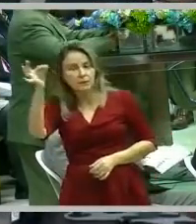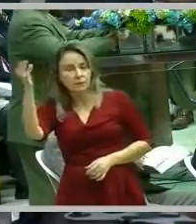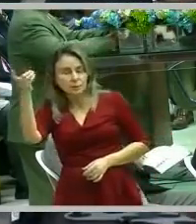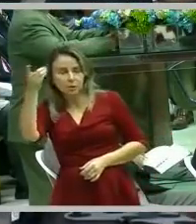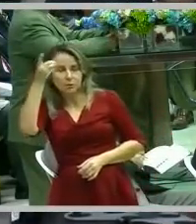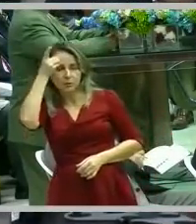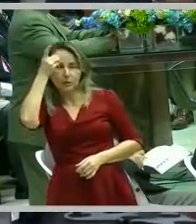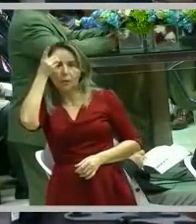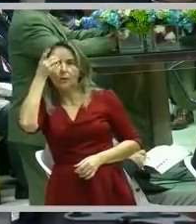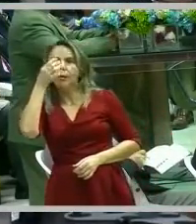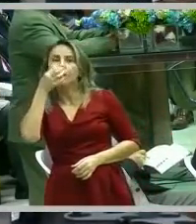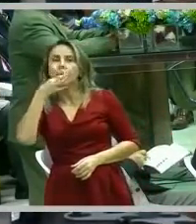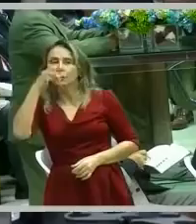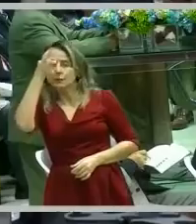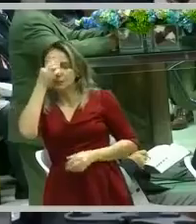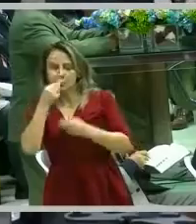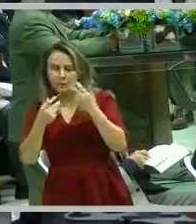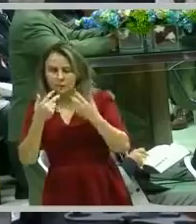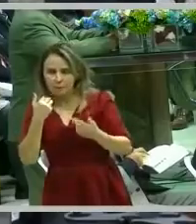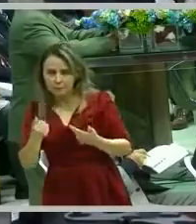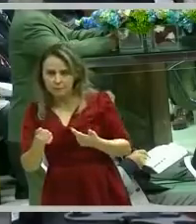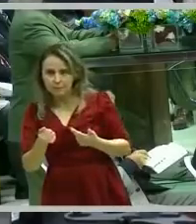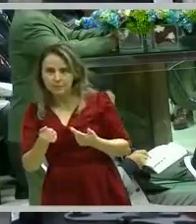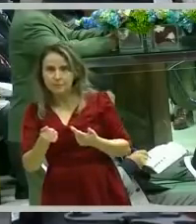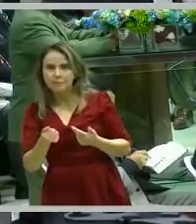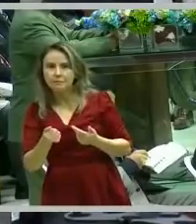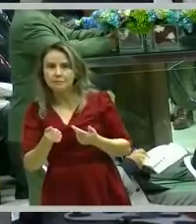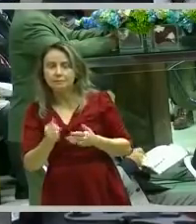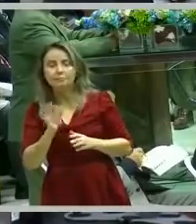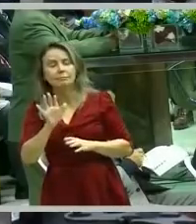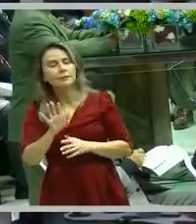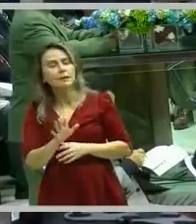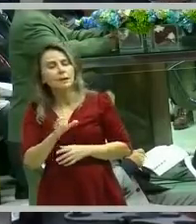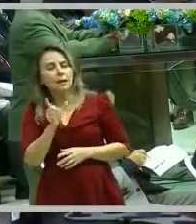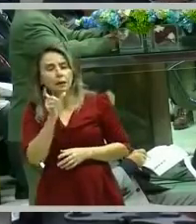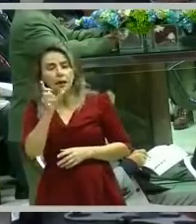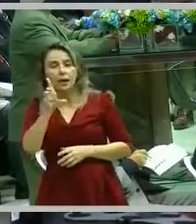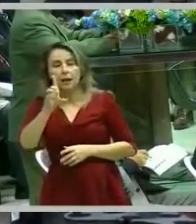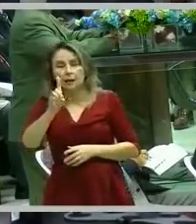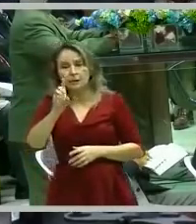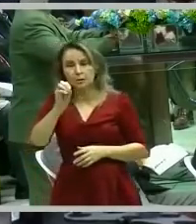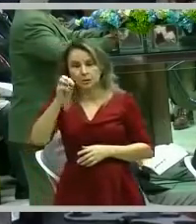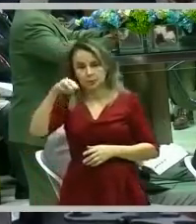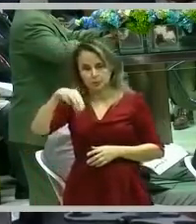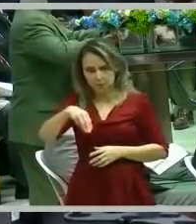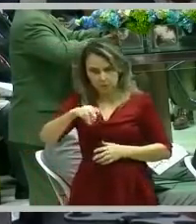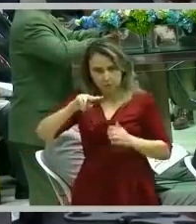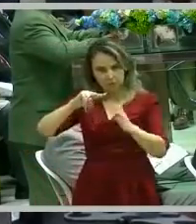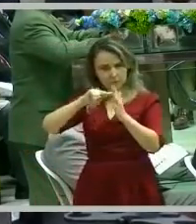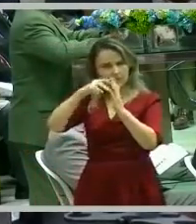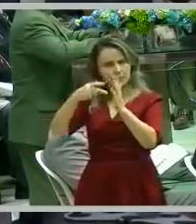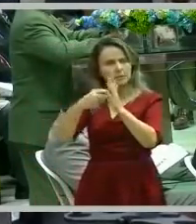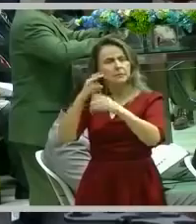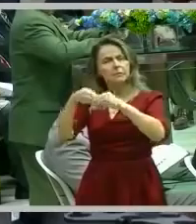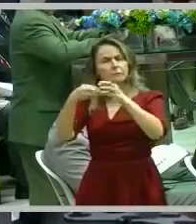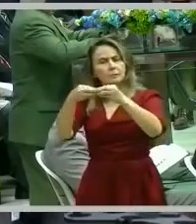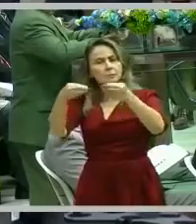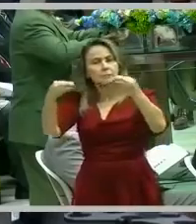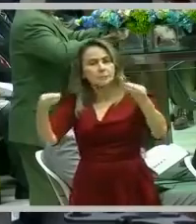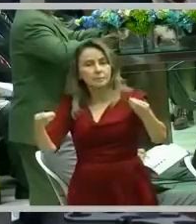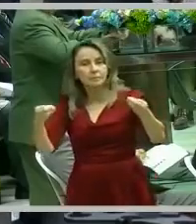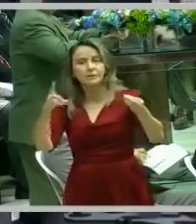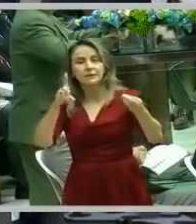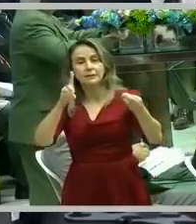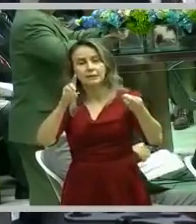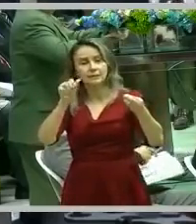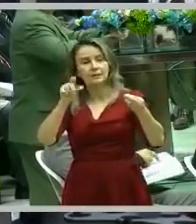E recebereis o que, igreja? A palavra dom quer dizer dádiva, quer dizer presente. Uma dádiva que